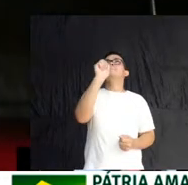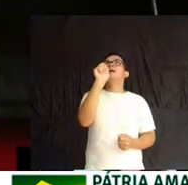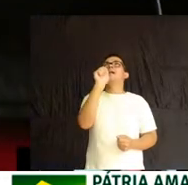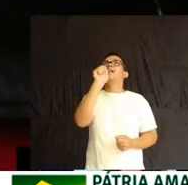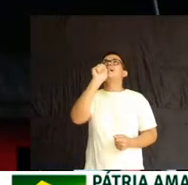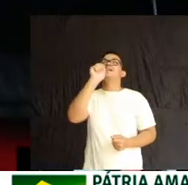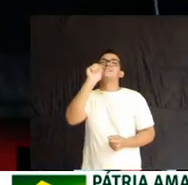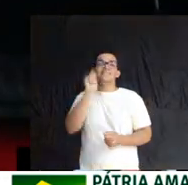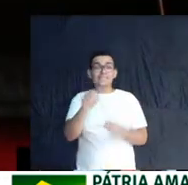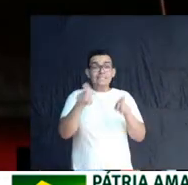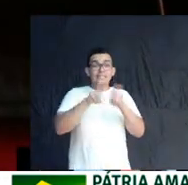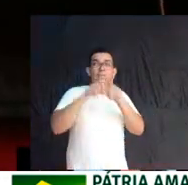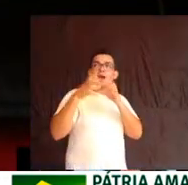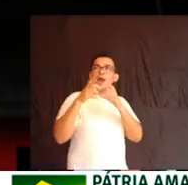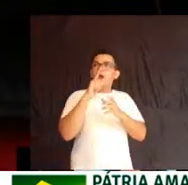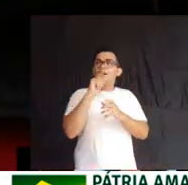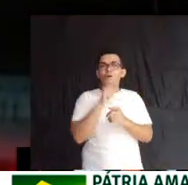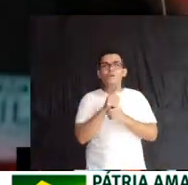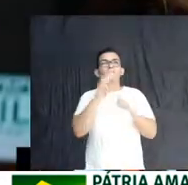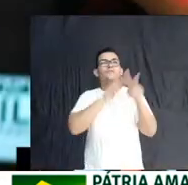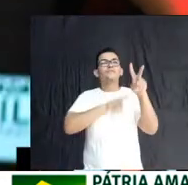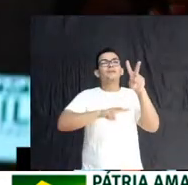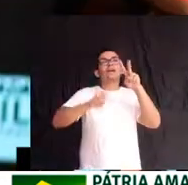água de coco, beira do mar.